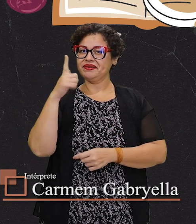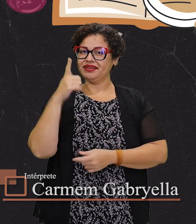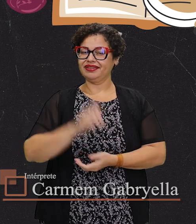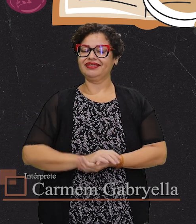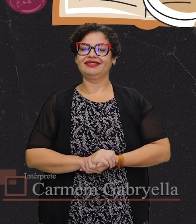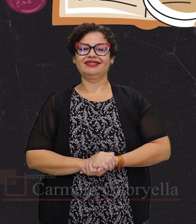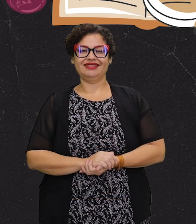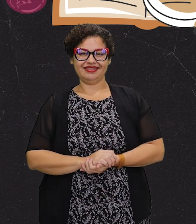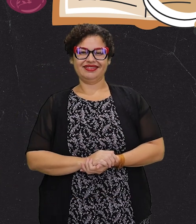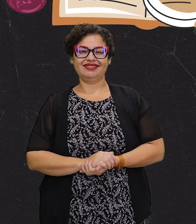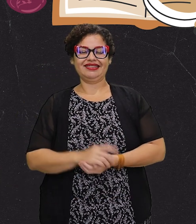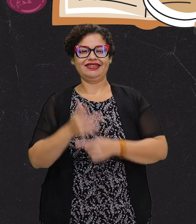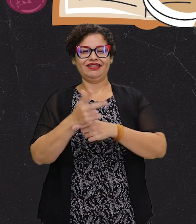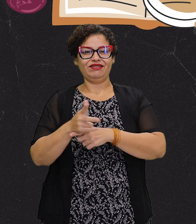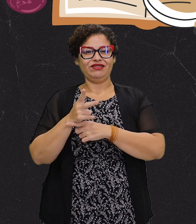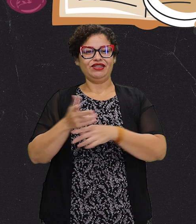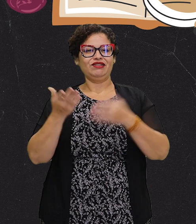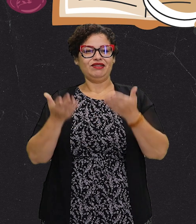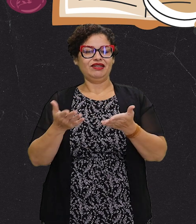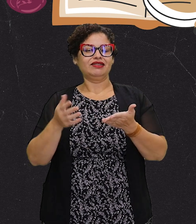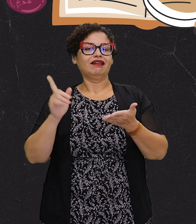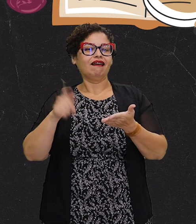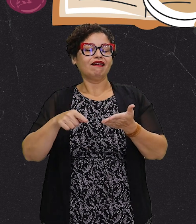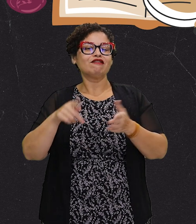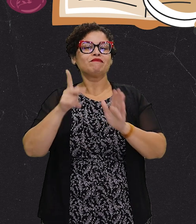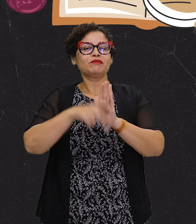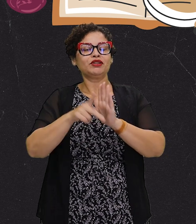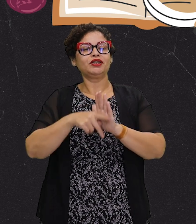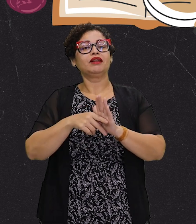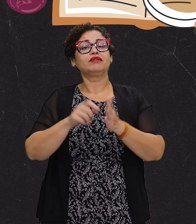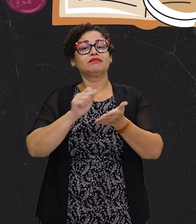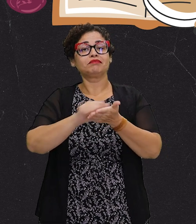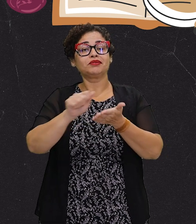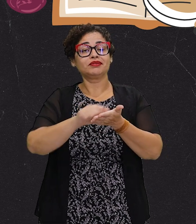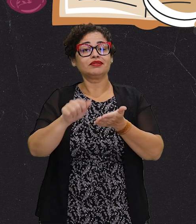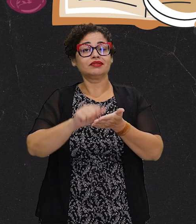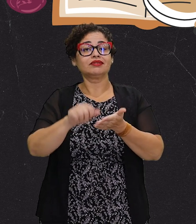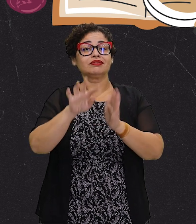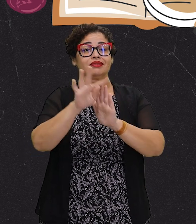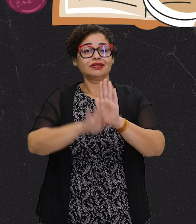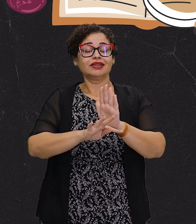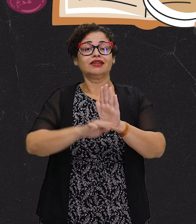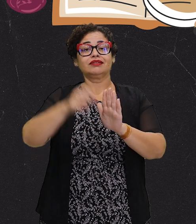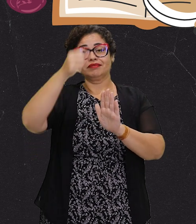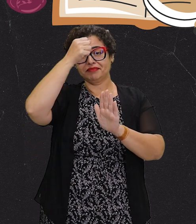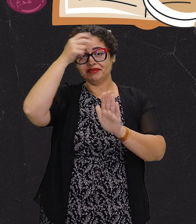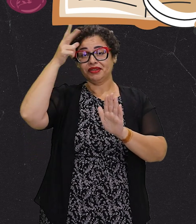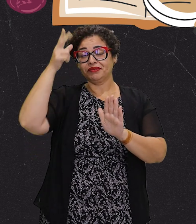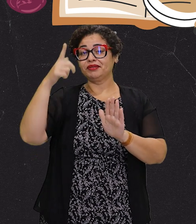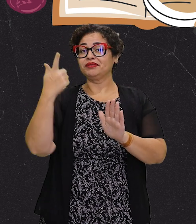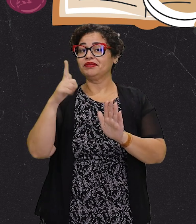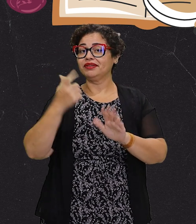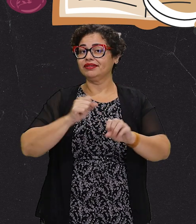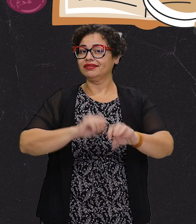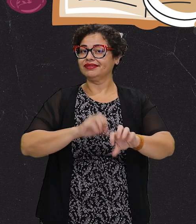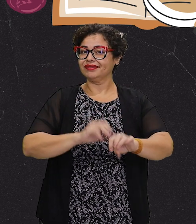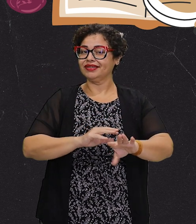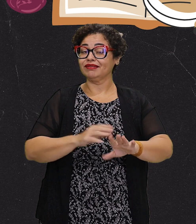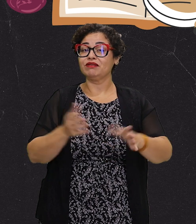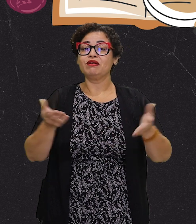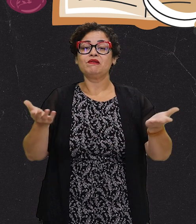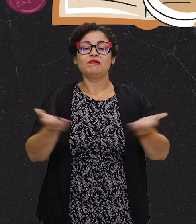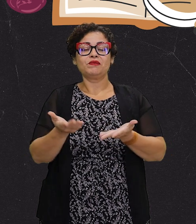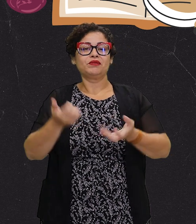Goiânia. Este vídeo faz parte do projeto Produção de Texto em Rede da Prefeitura de Goiânia. E